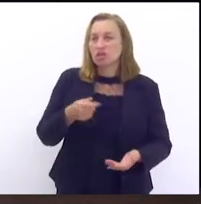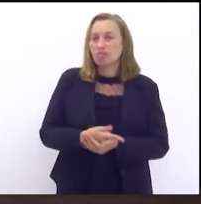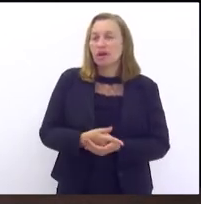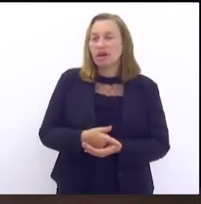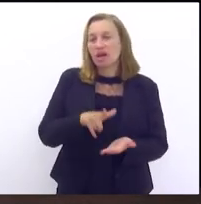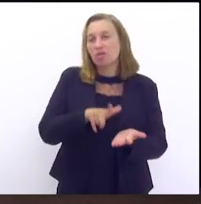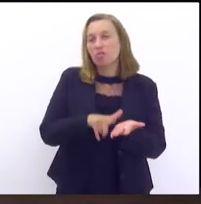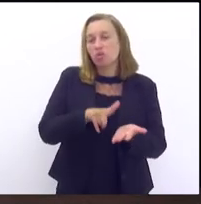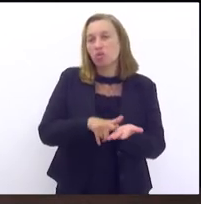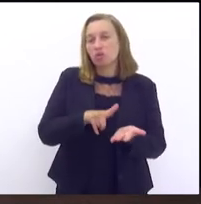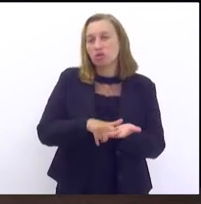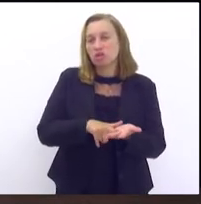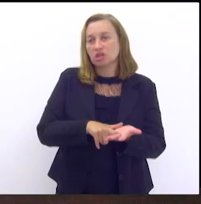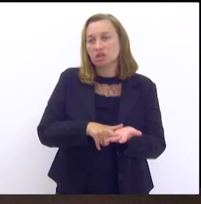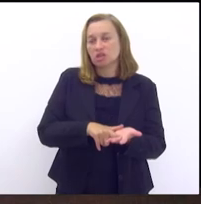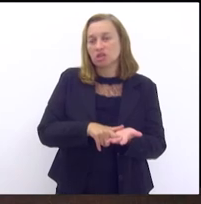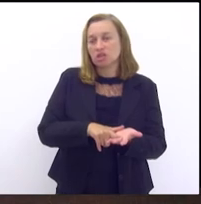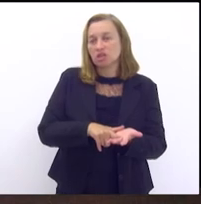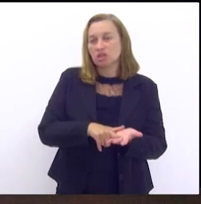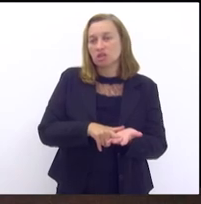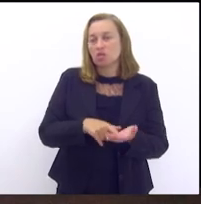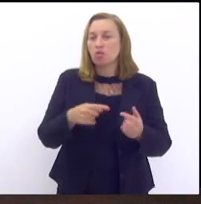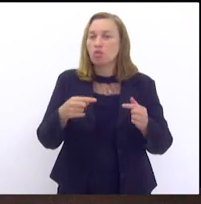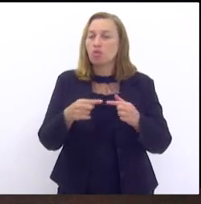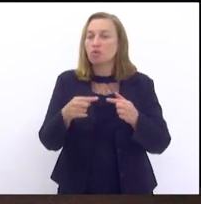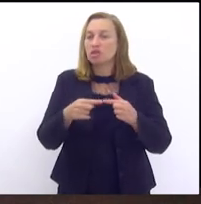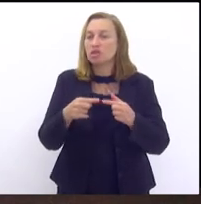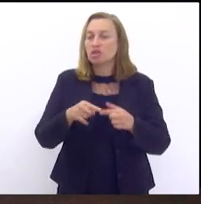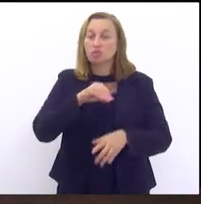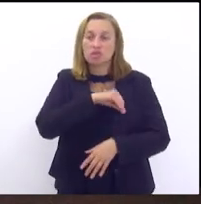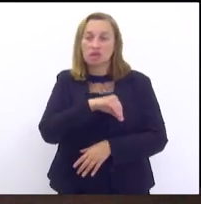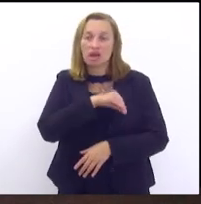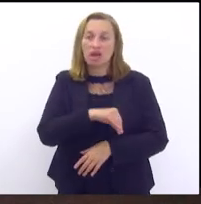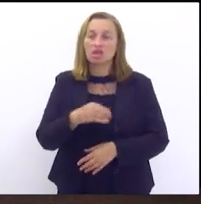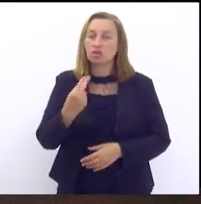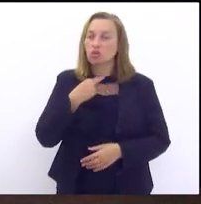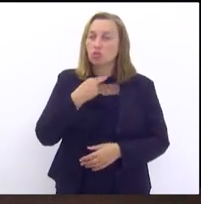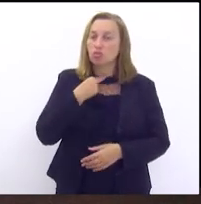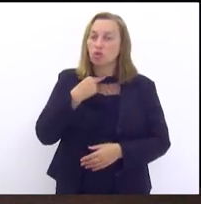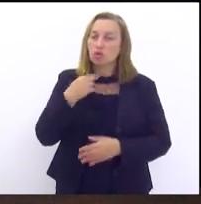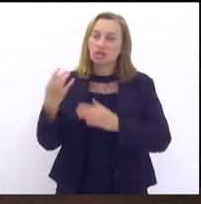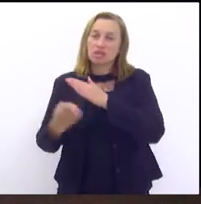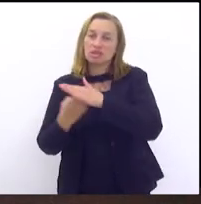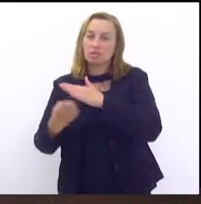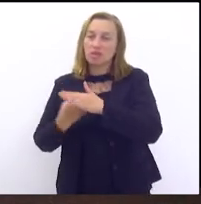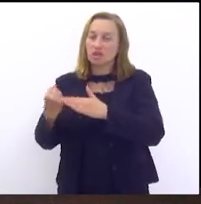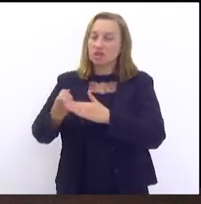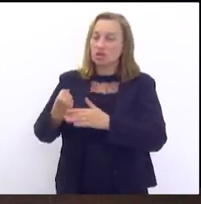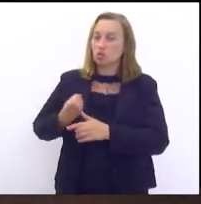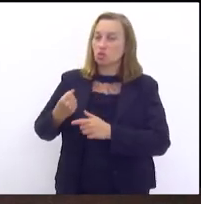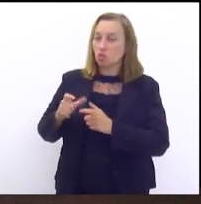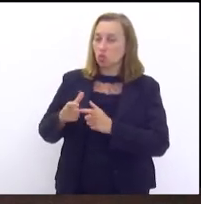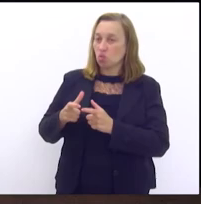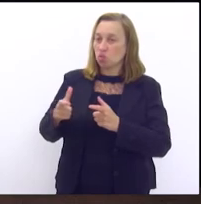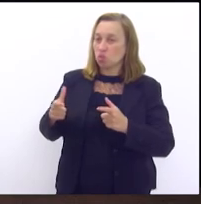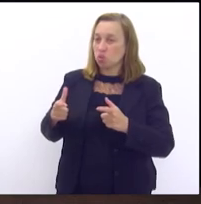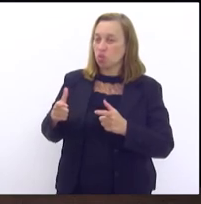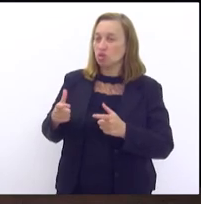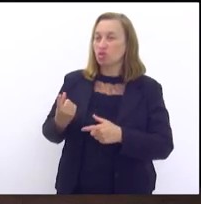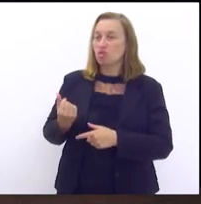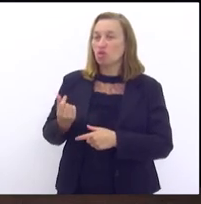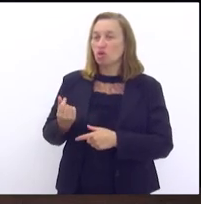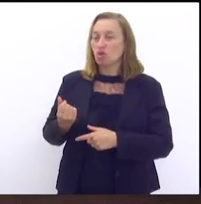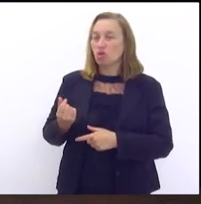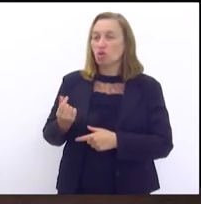conta de acordo com o que cabe no bolso. Não pode, são essas concessionárias, aumentarem o valor absurdo do metro cúbico de água e